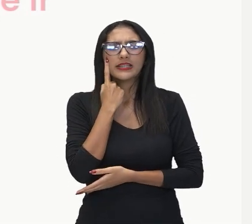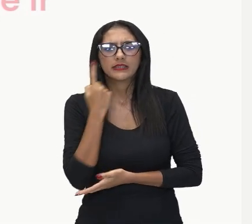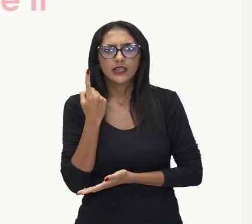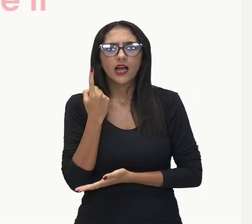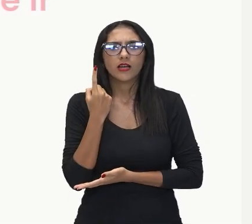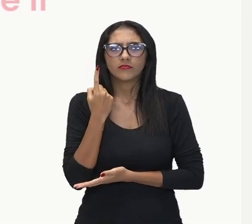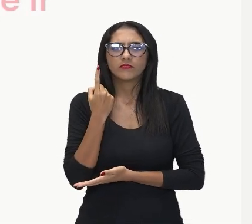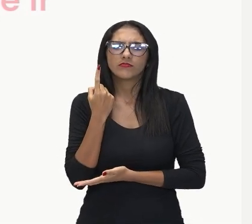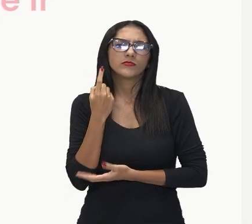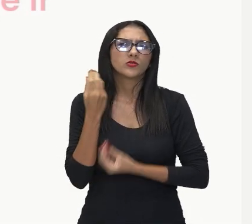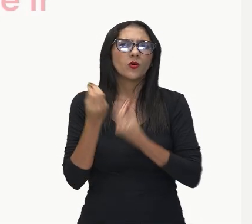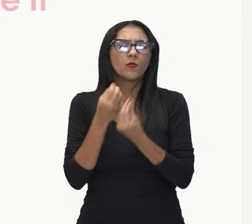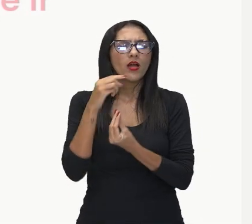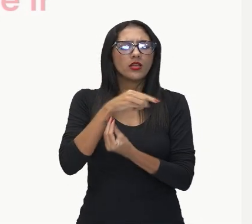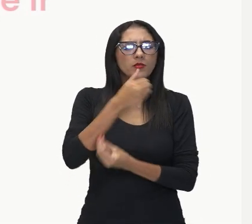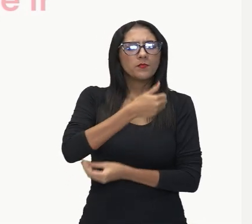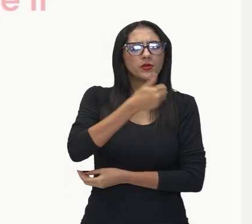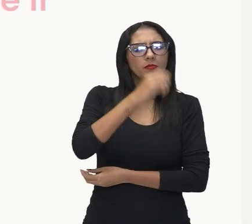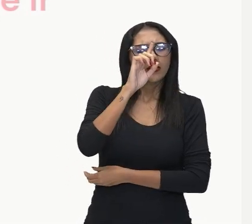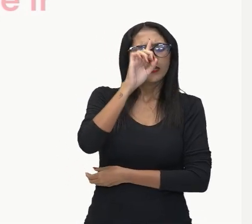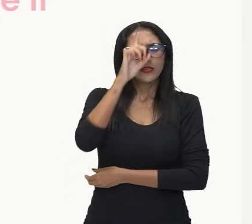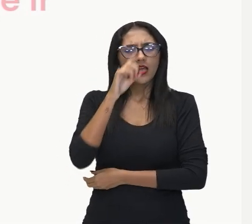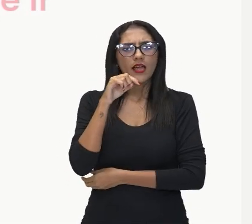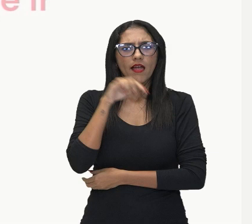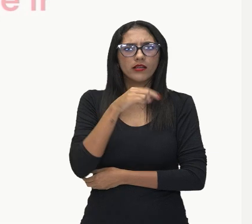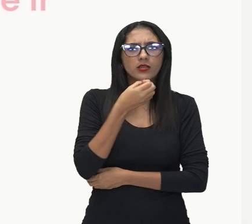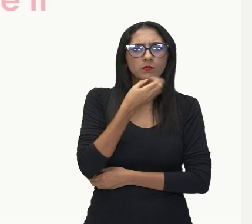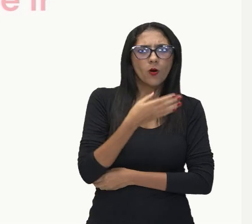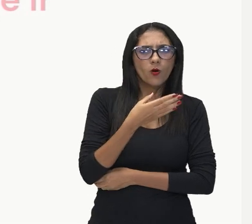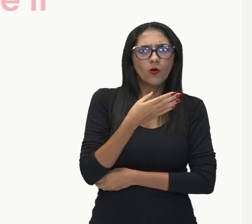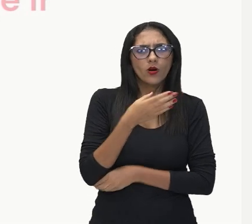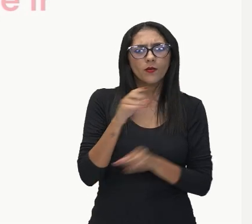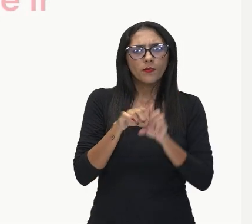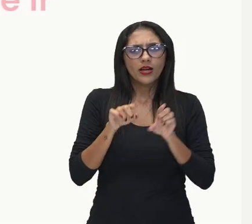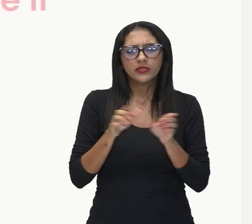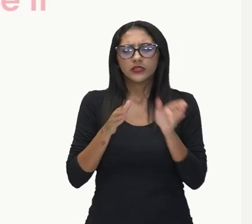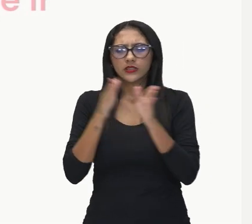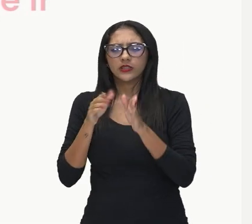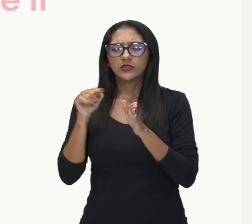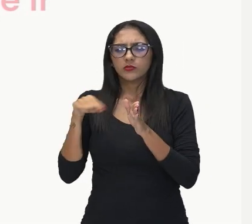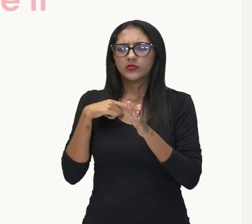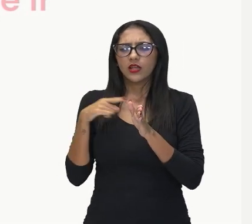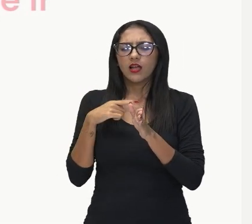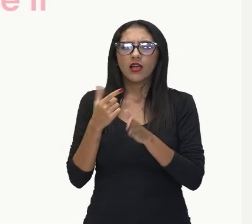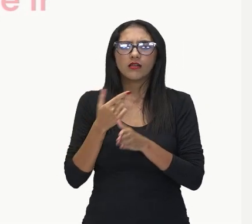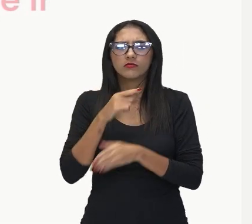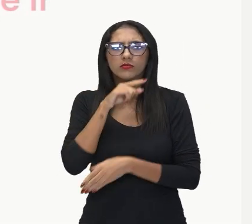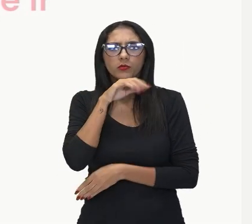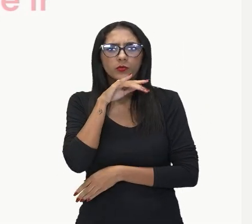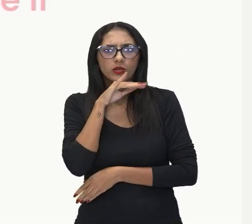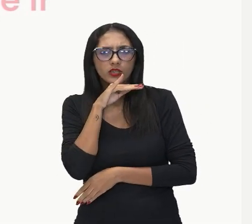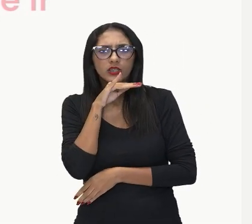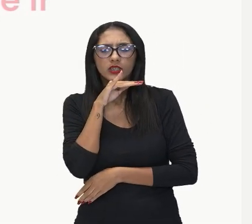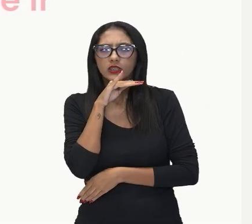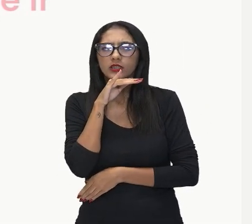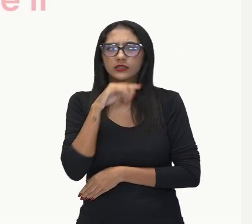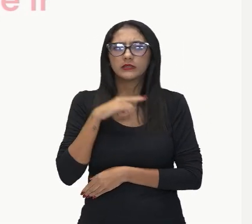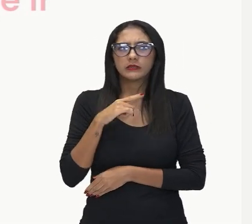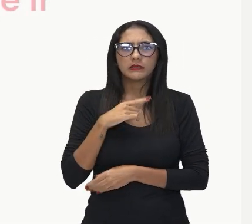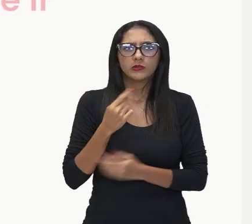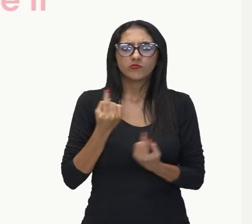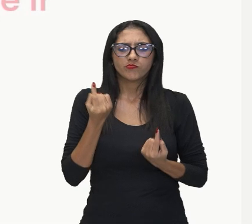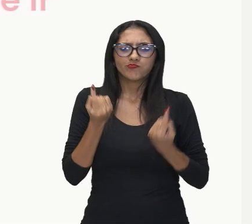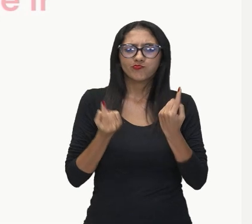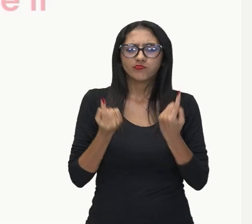primeira ideia, observem que é uma ideia negativa. Então, positivo, negativo, uma relação de contraste